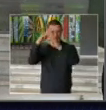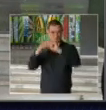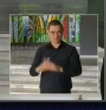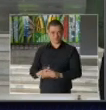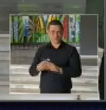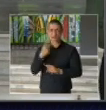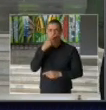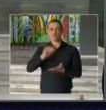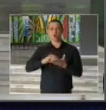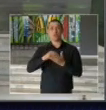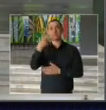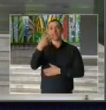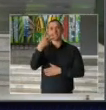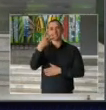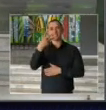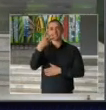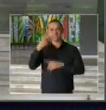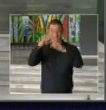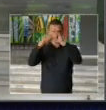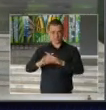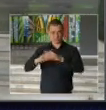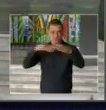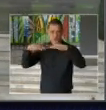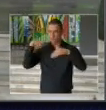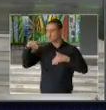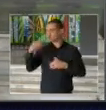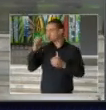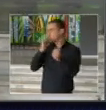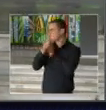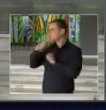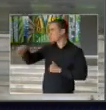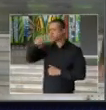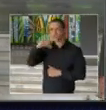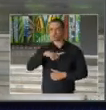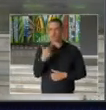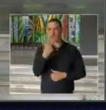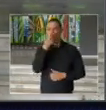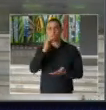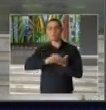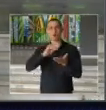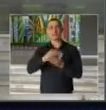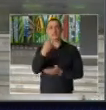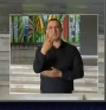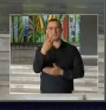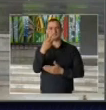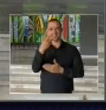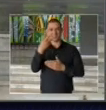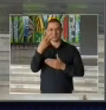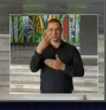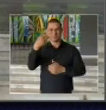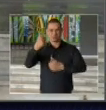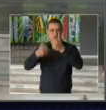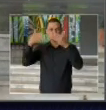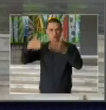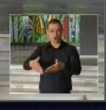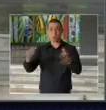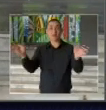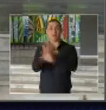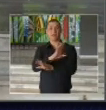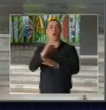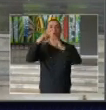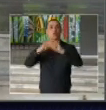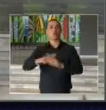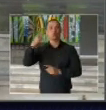interferir no brasileiro. Acabou, né? O Ceará vai ser assim, o cearense, o pernambucano vai ser assim. Entendeu, Rocha?